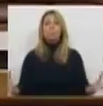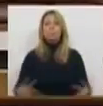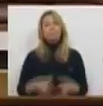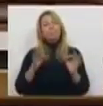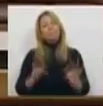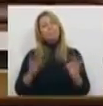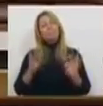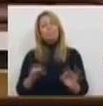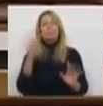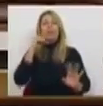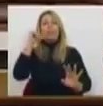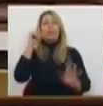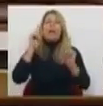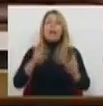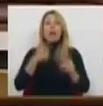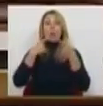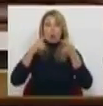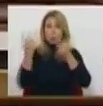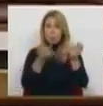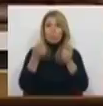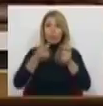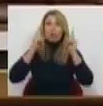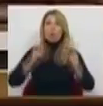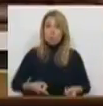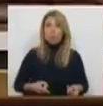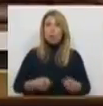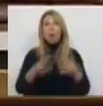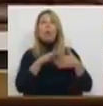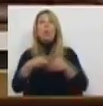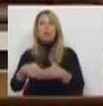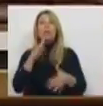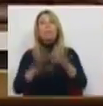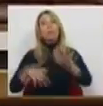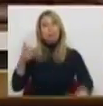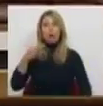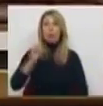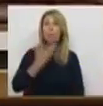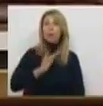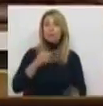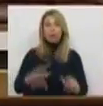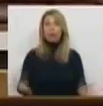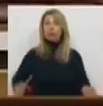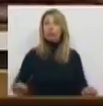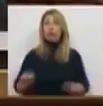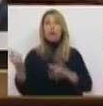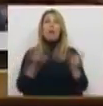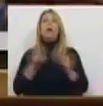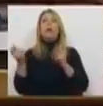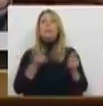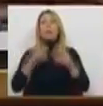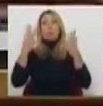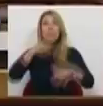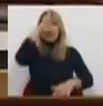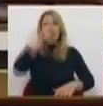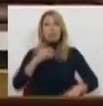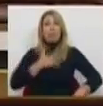especialidade começou, o líder parlamentar do PSD não estava aqui a discutir o debate do Orçamento de Estado, não quis saber do